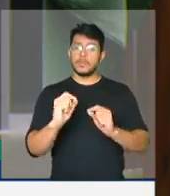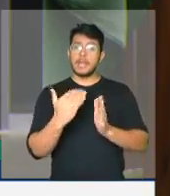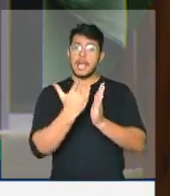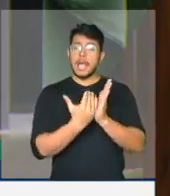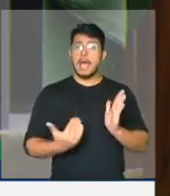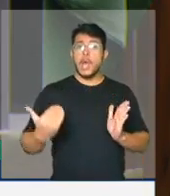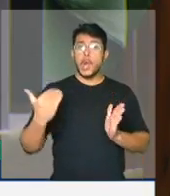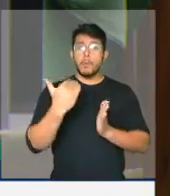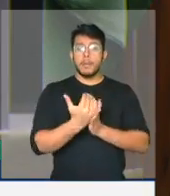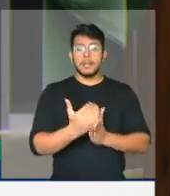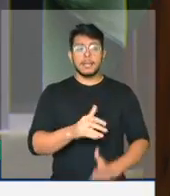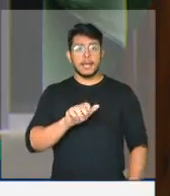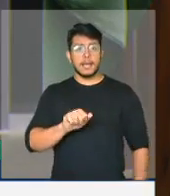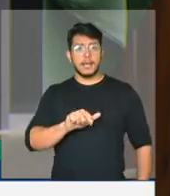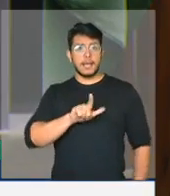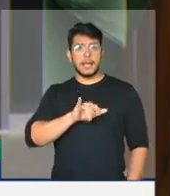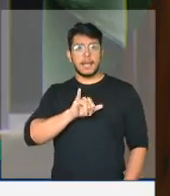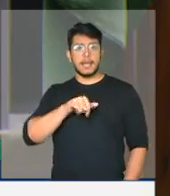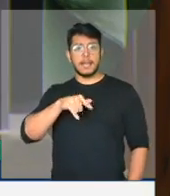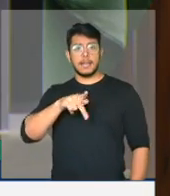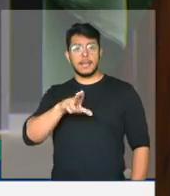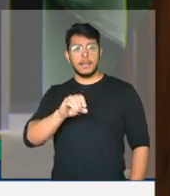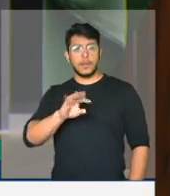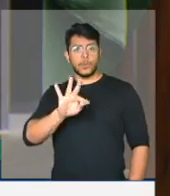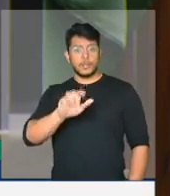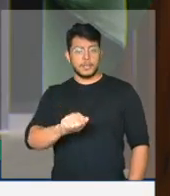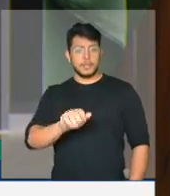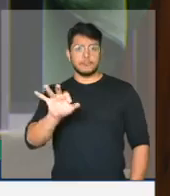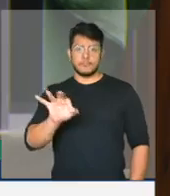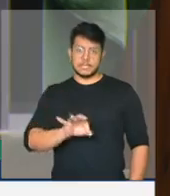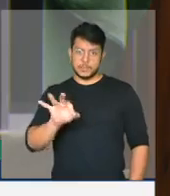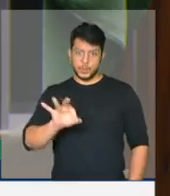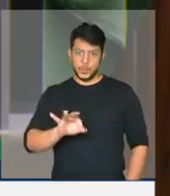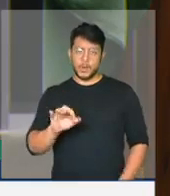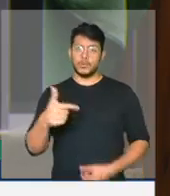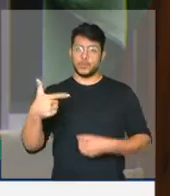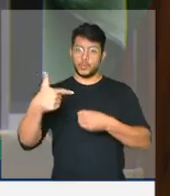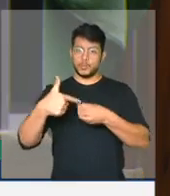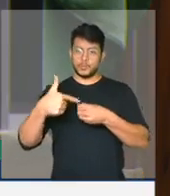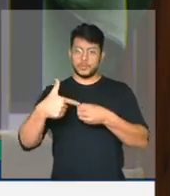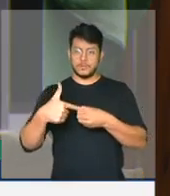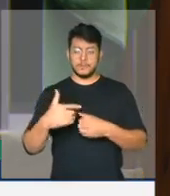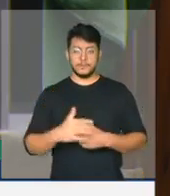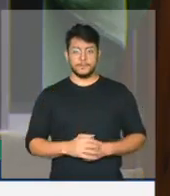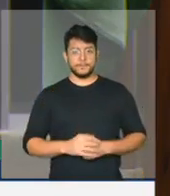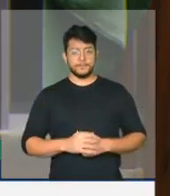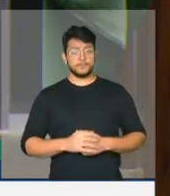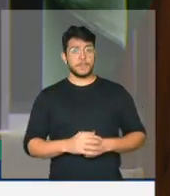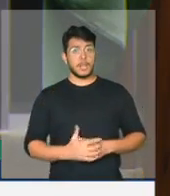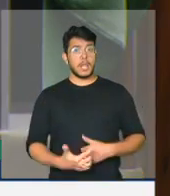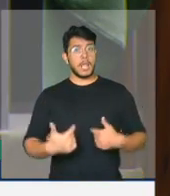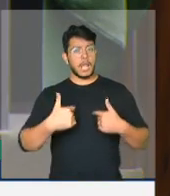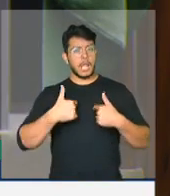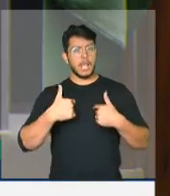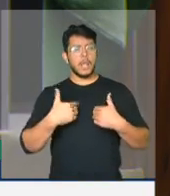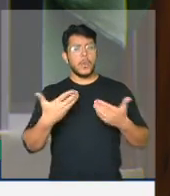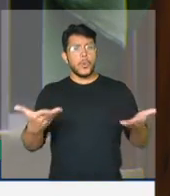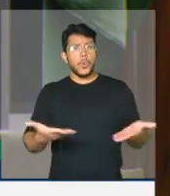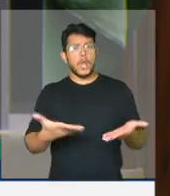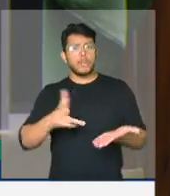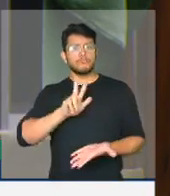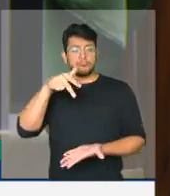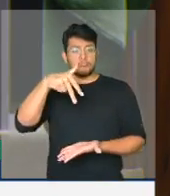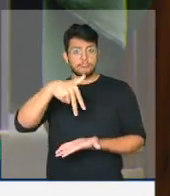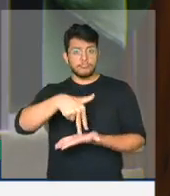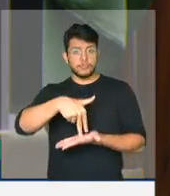alíquota do preço de todos os combustíveis no nosso país. Eu utilizo essa tribuna porque a questão